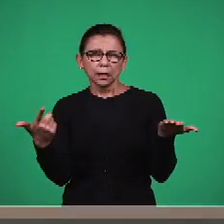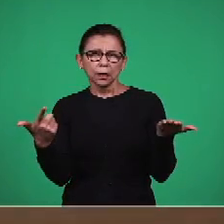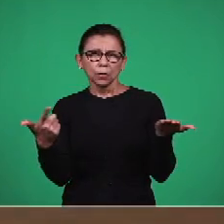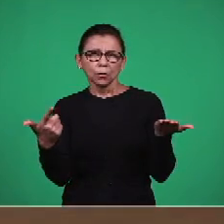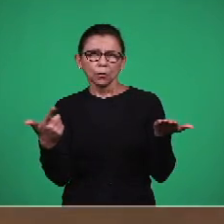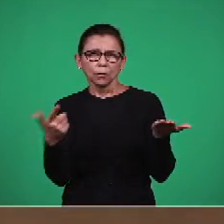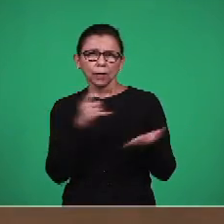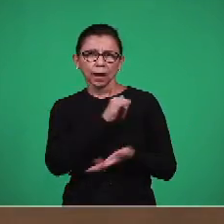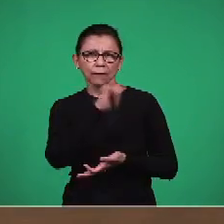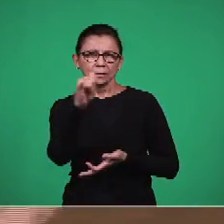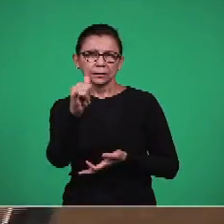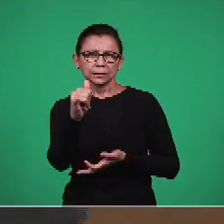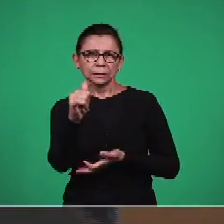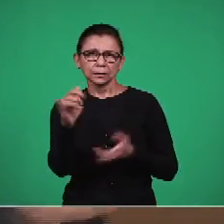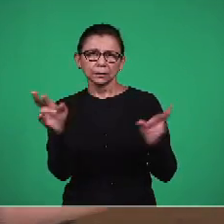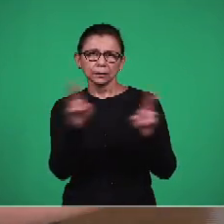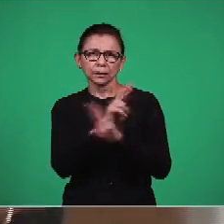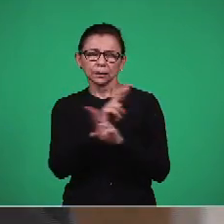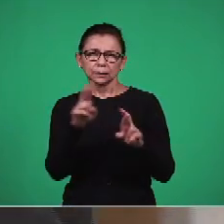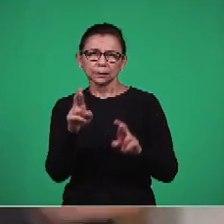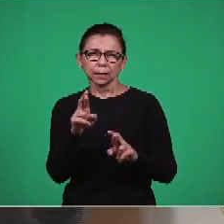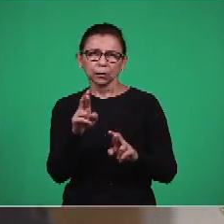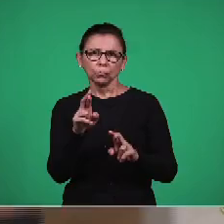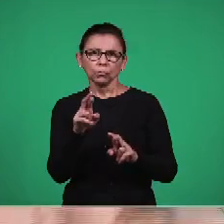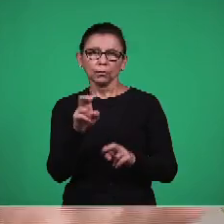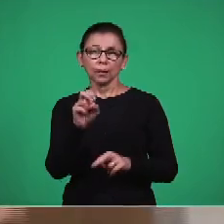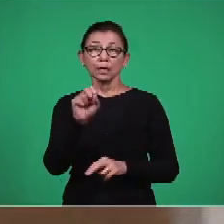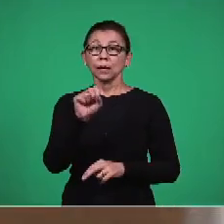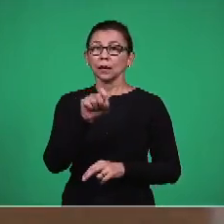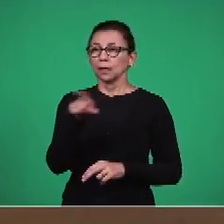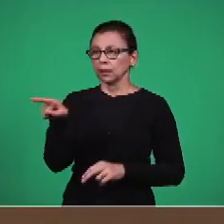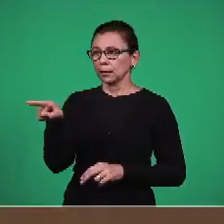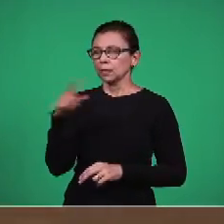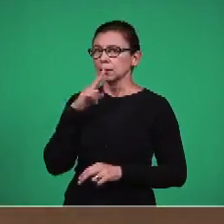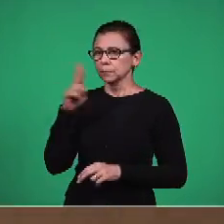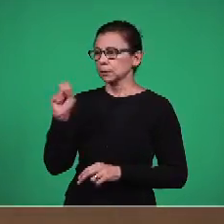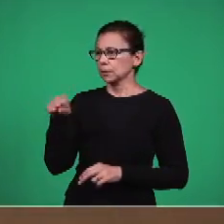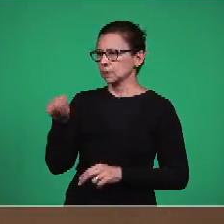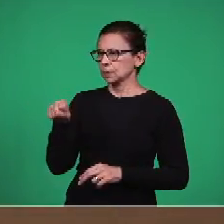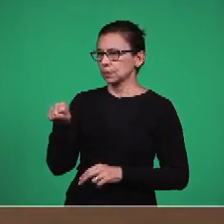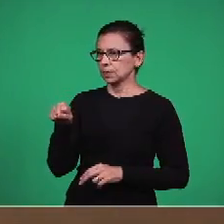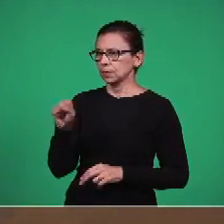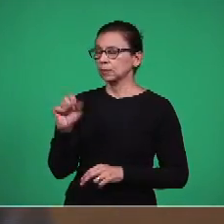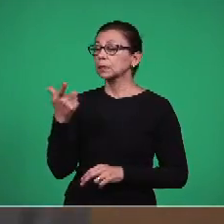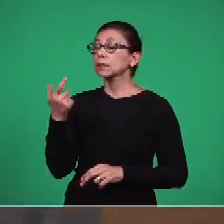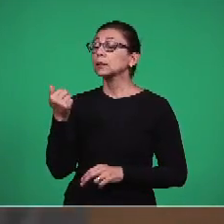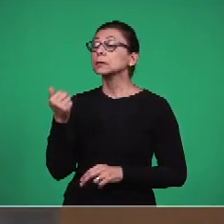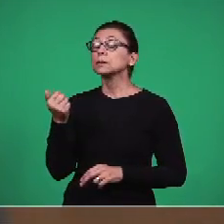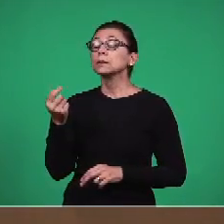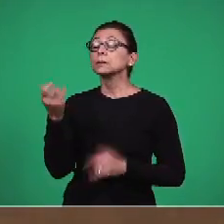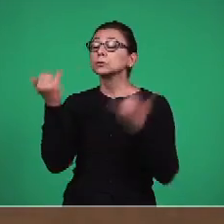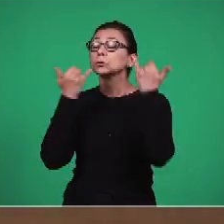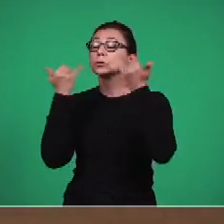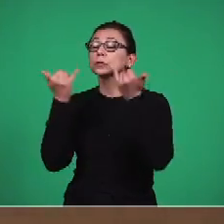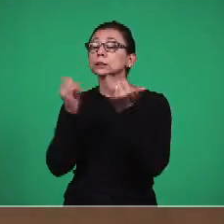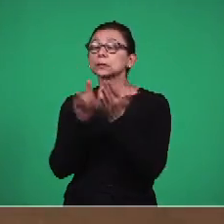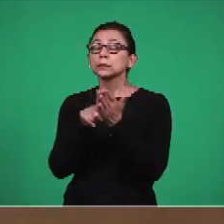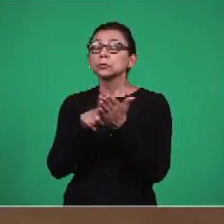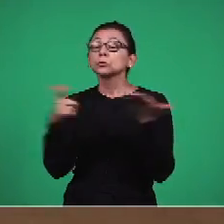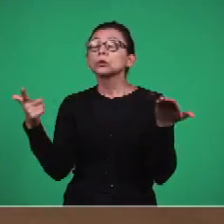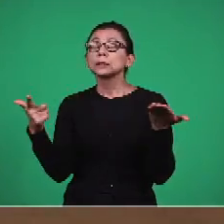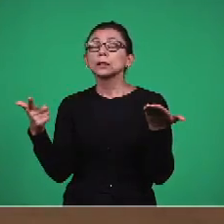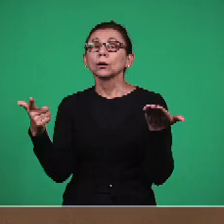nos jornais? Os irmãos estão dizendo que está. O que é que saiu nos jornais nesses últimos dias? O que é que saiu nos últimos dias,